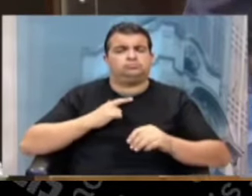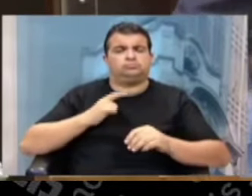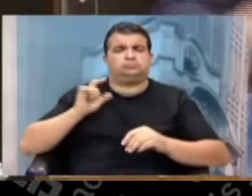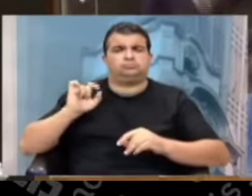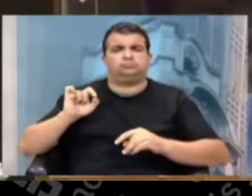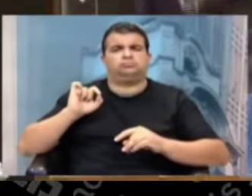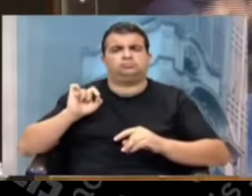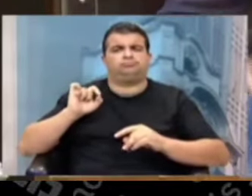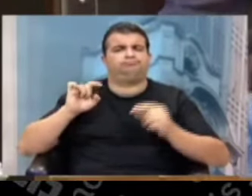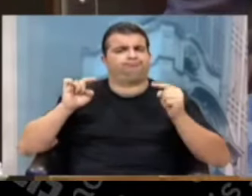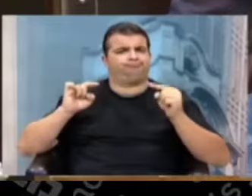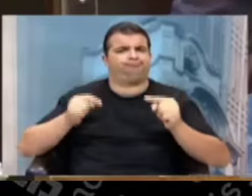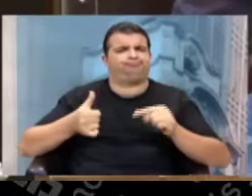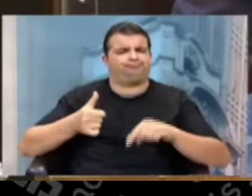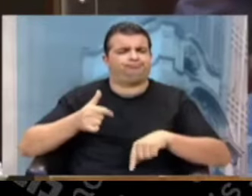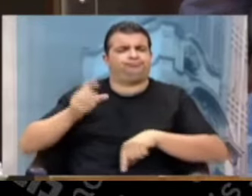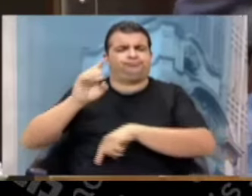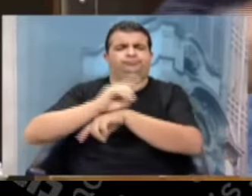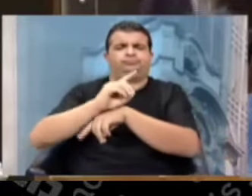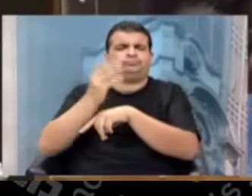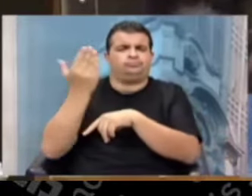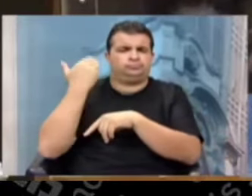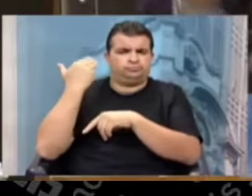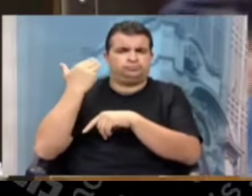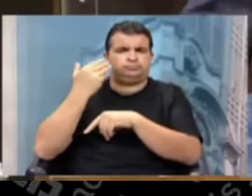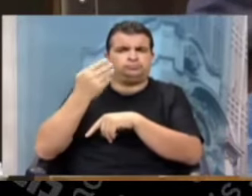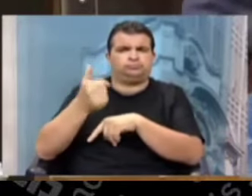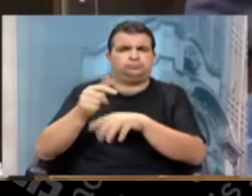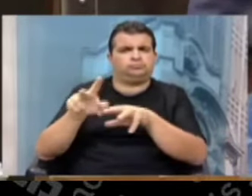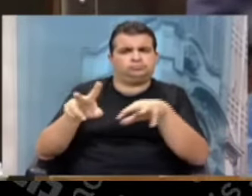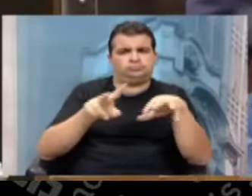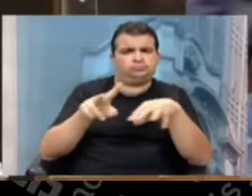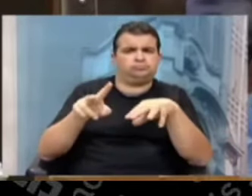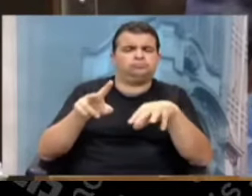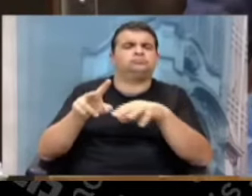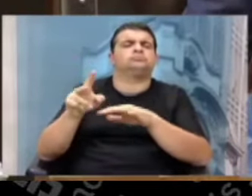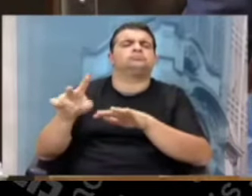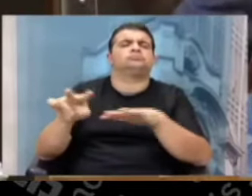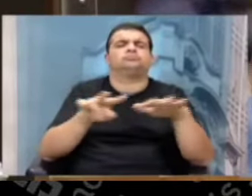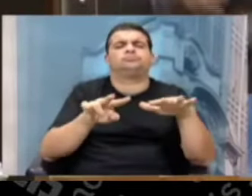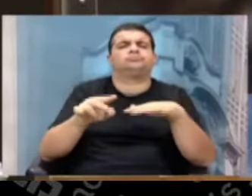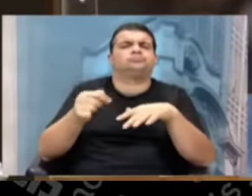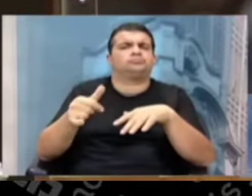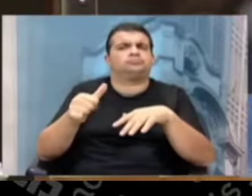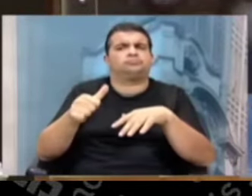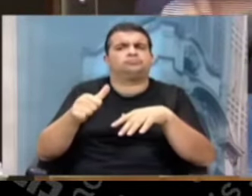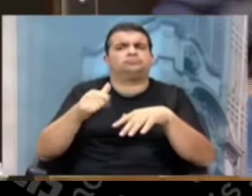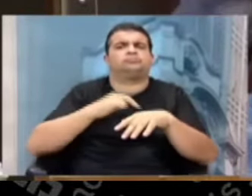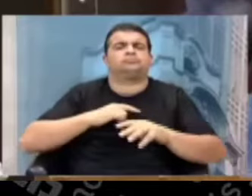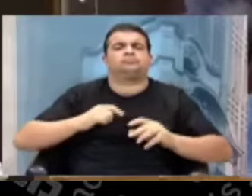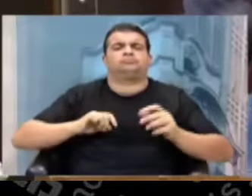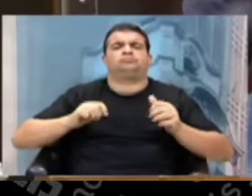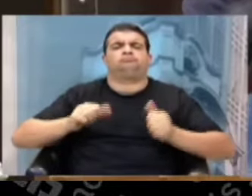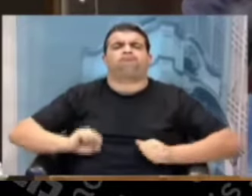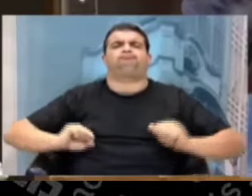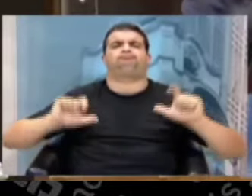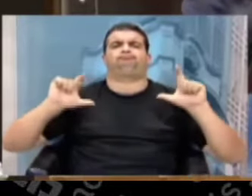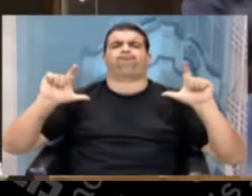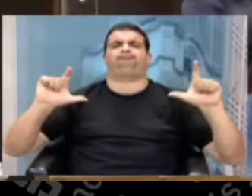um confronto há poucos dias atrás, ou há poucas semanas atrás, que foi erguida aqui uma suástica,